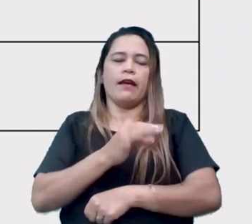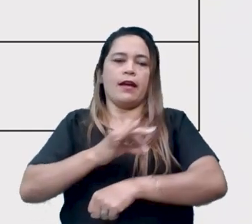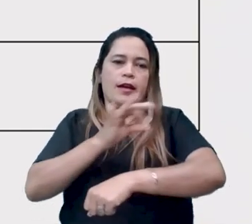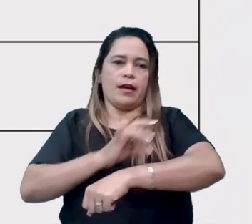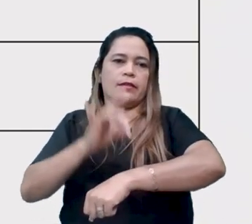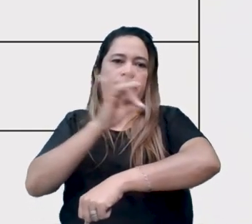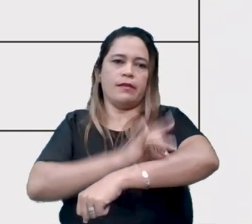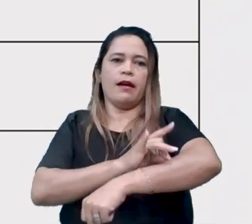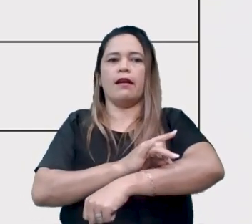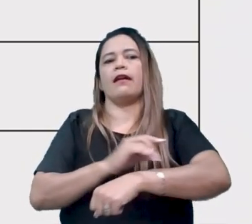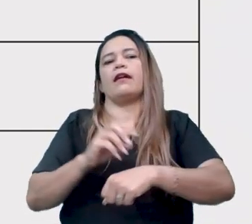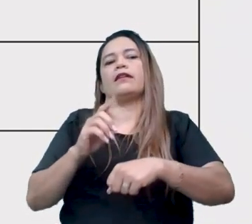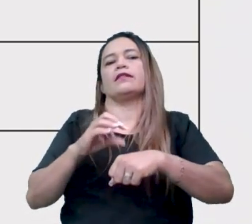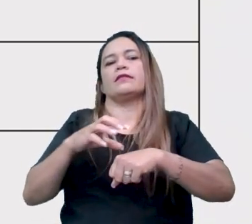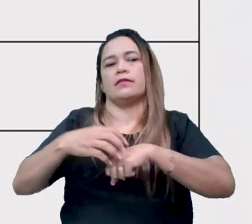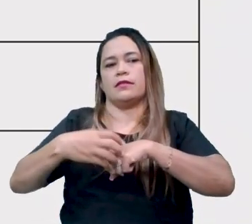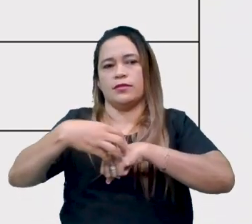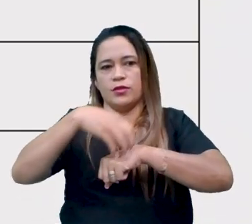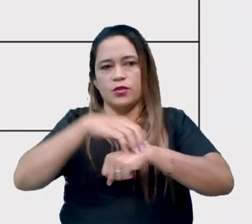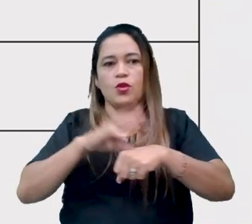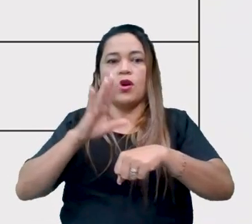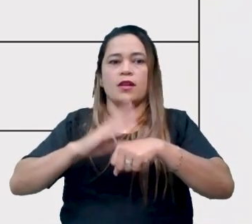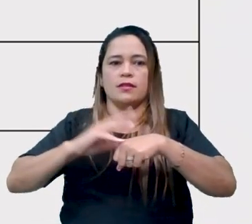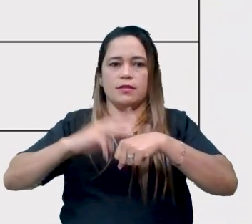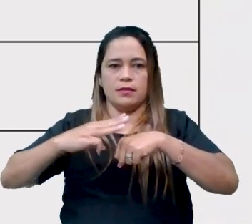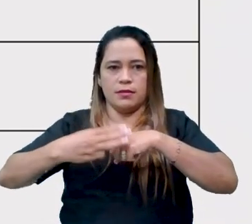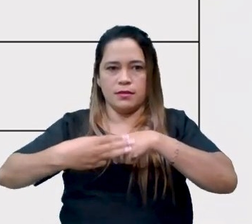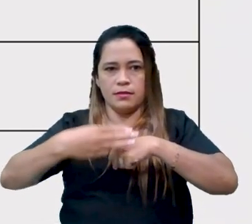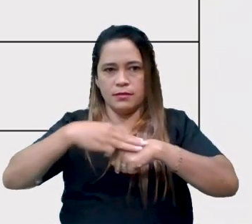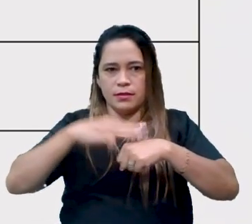a chikungunya, zika